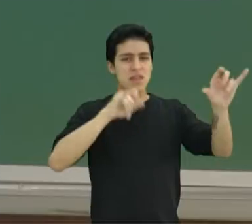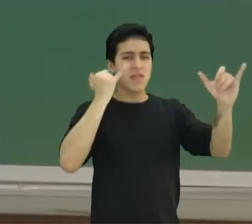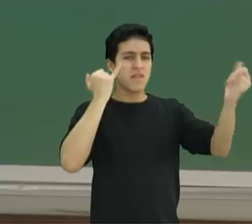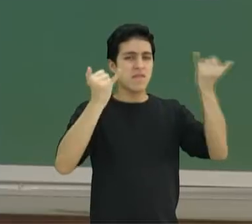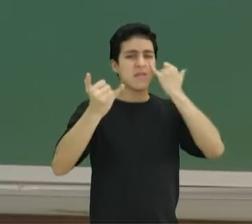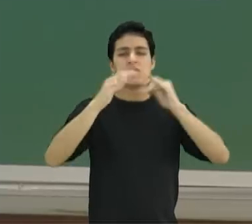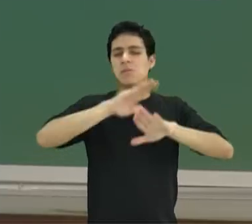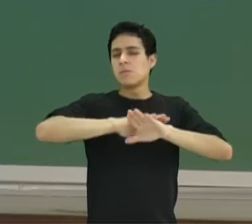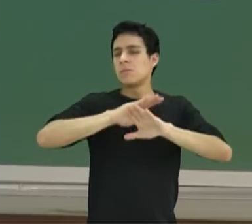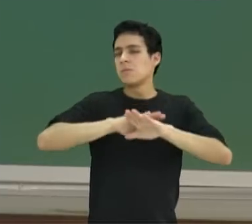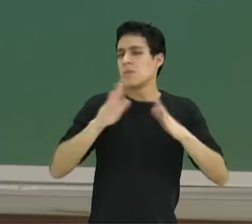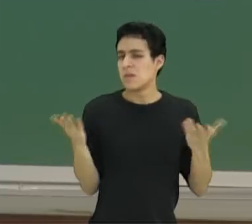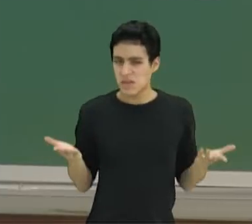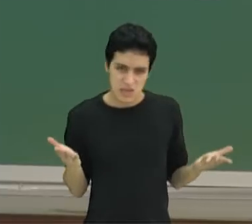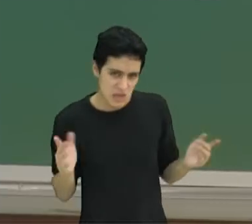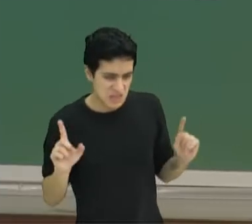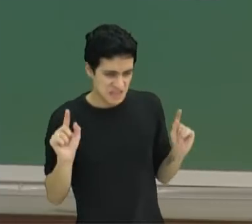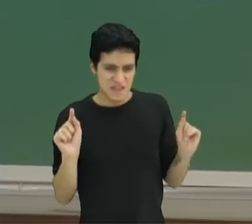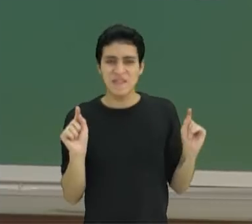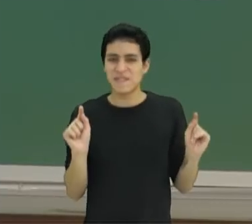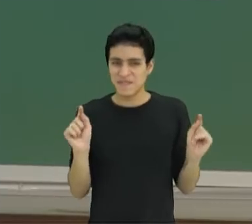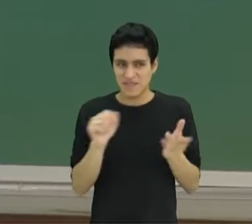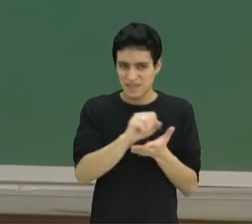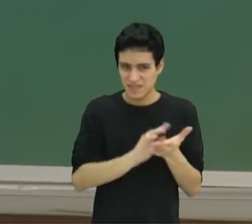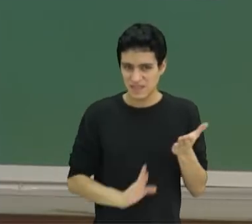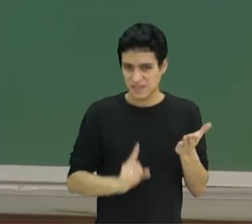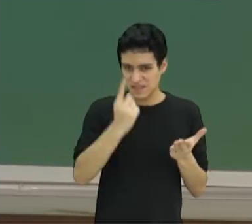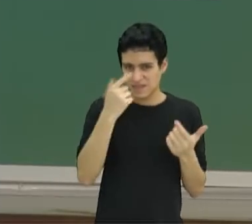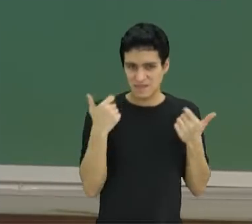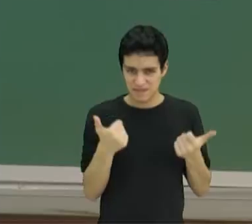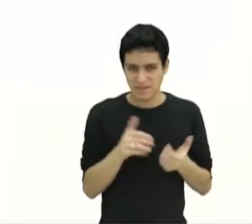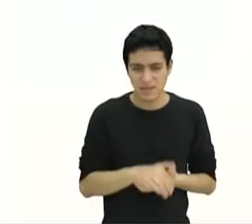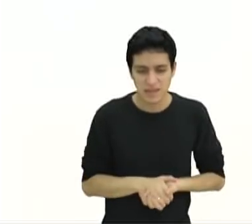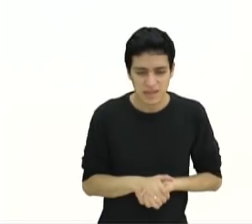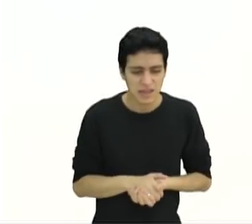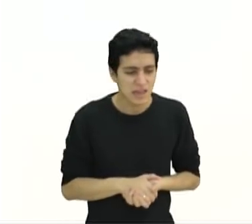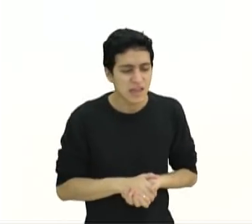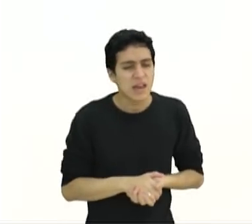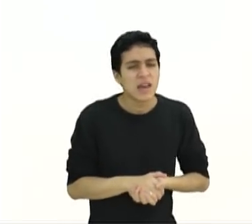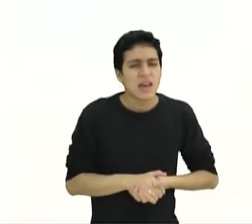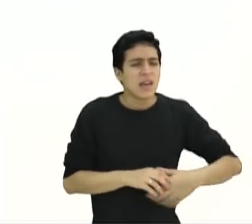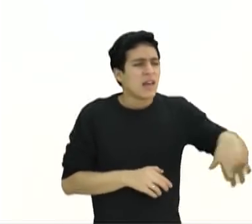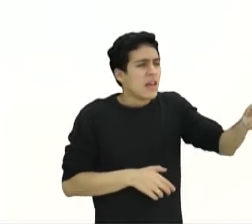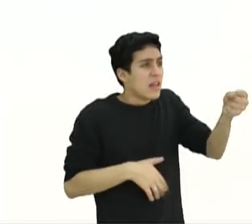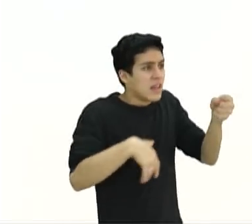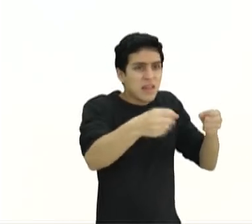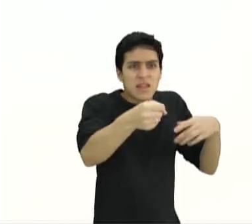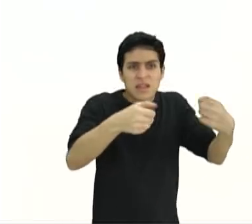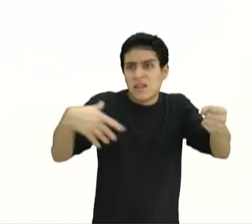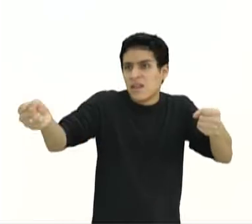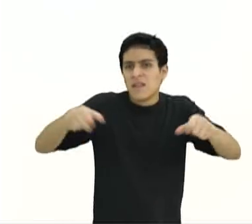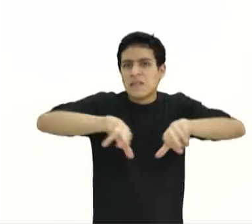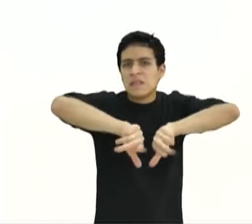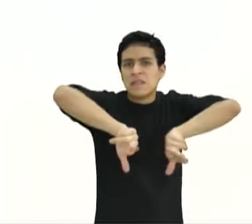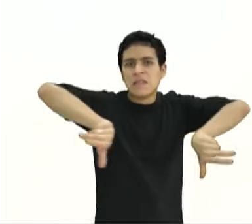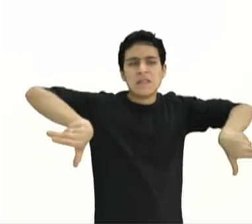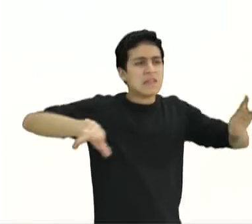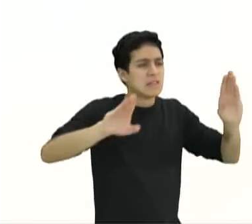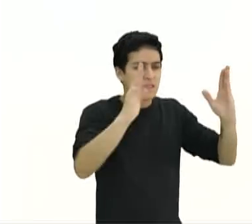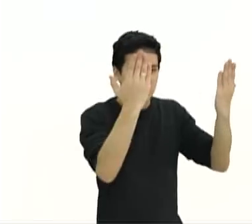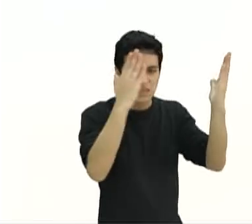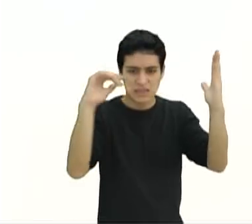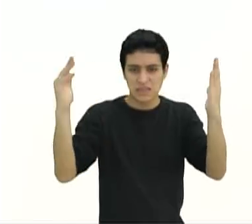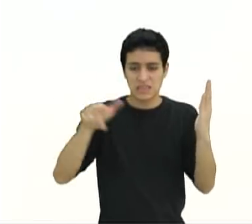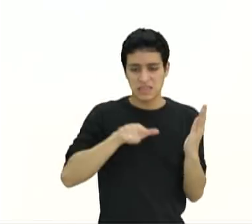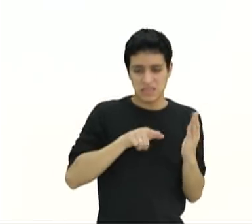oculta. E é sobre isso que é o nosso exercício número 1. Através de muitos espelhos. 3 edições comemoram